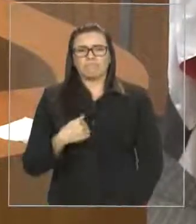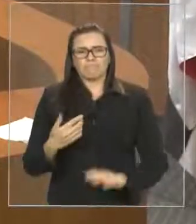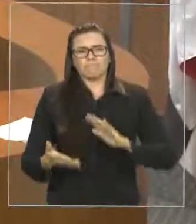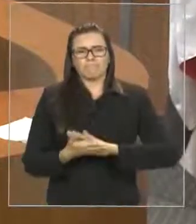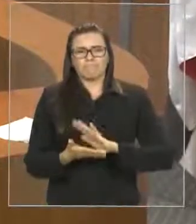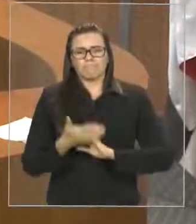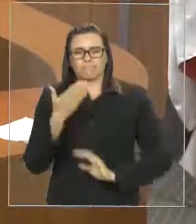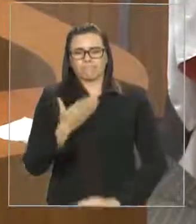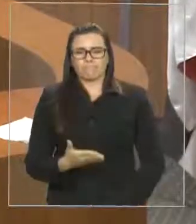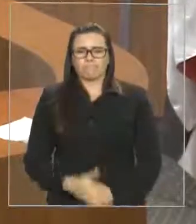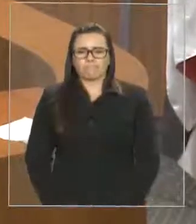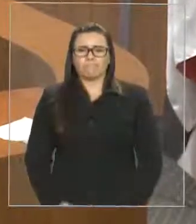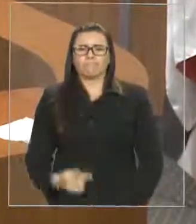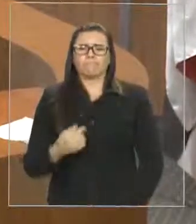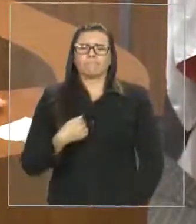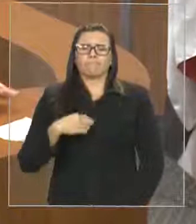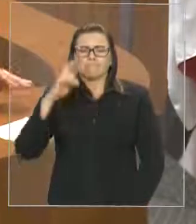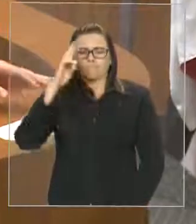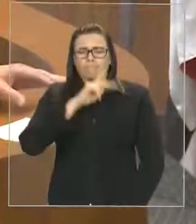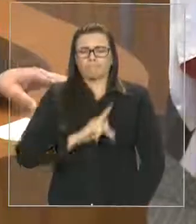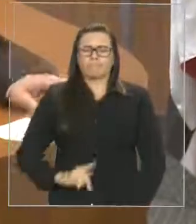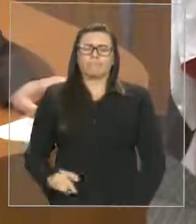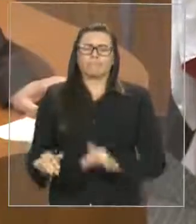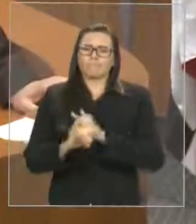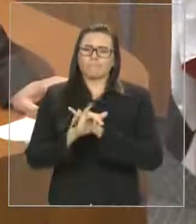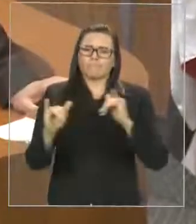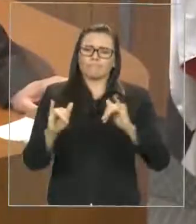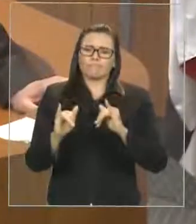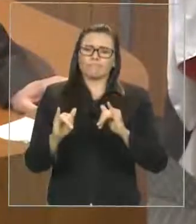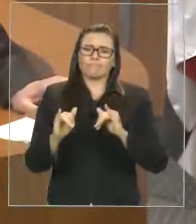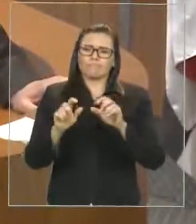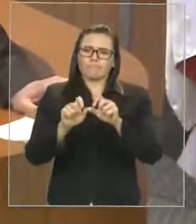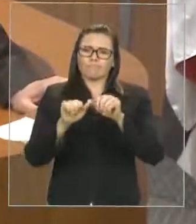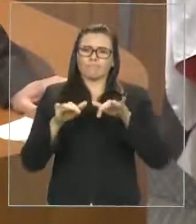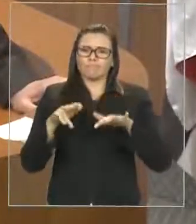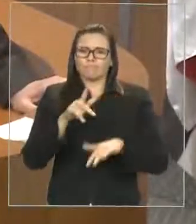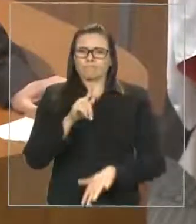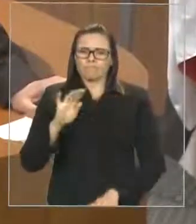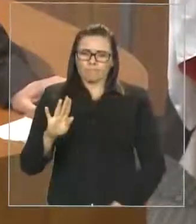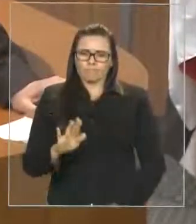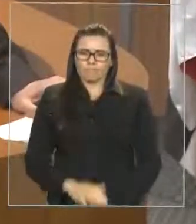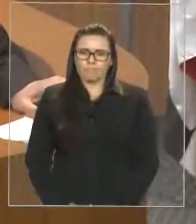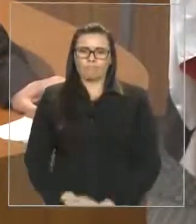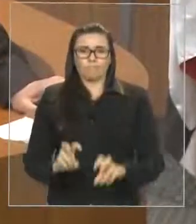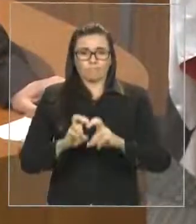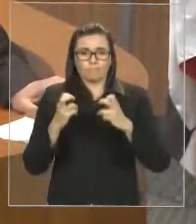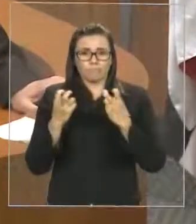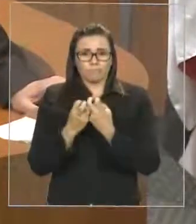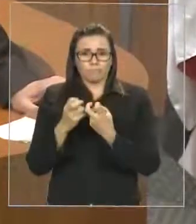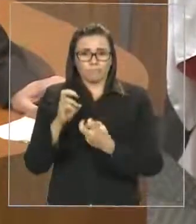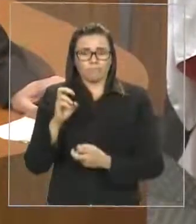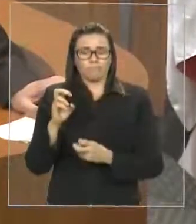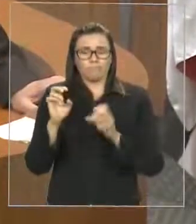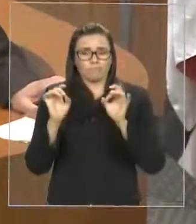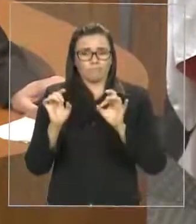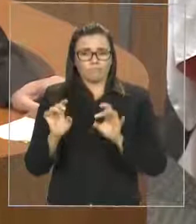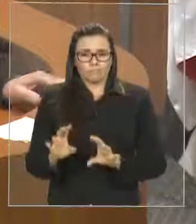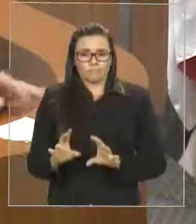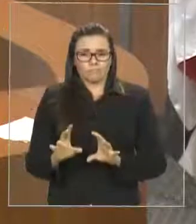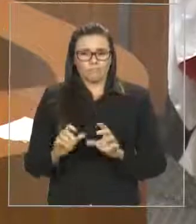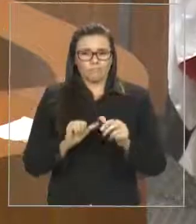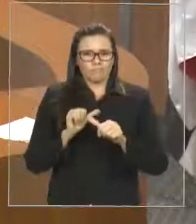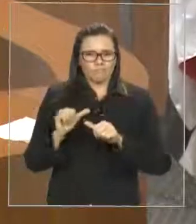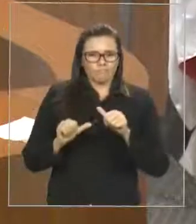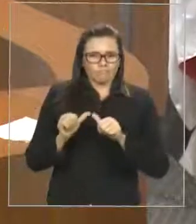a audiência pública que tivemos hoje, deputado Rogério Cafeteira, da Comissão Especial da Reforma Política desta